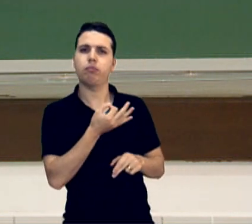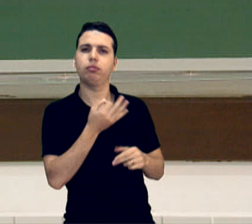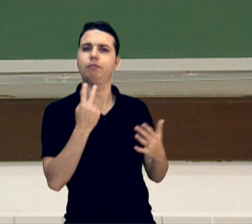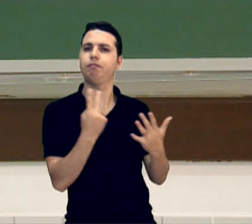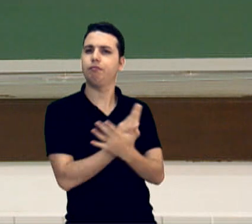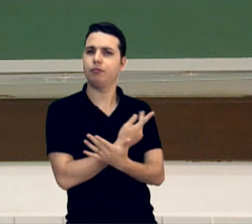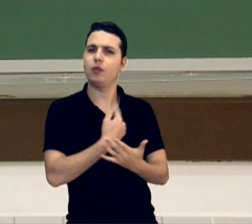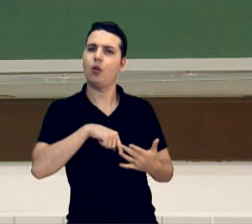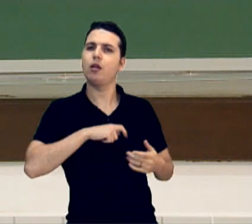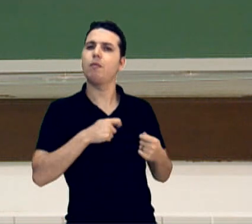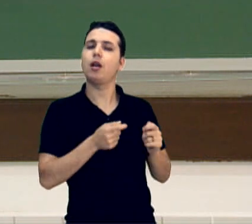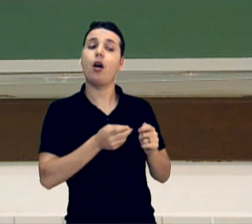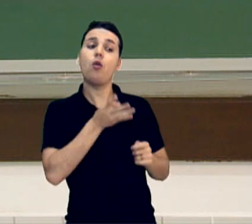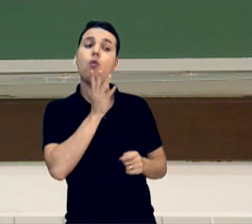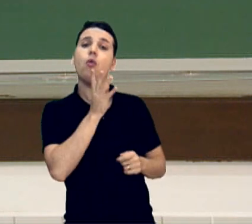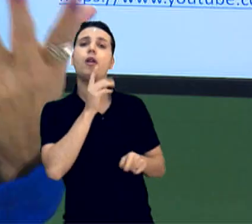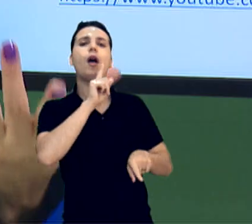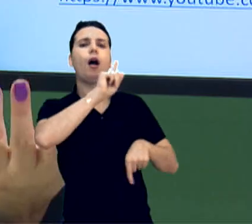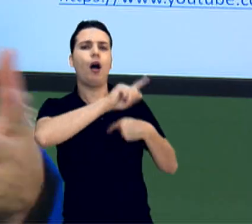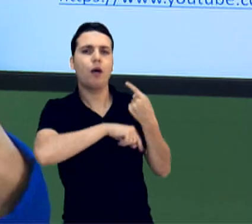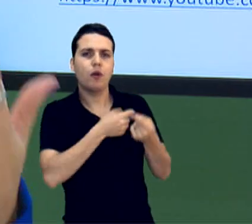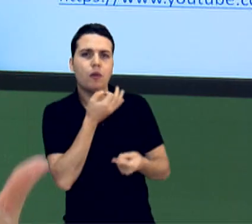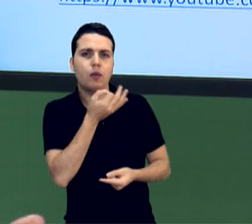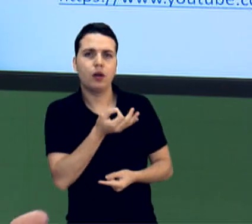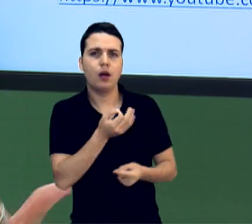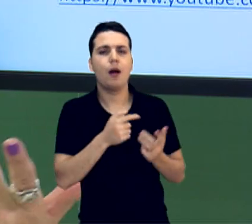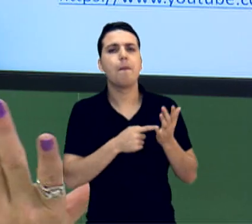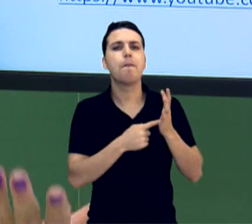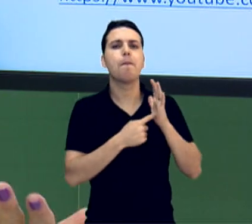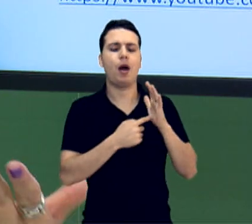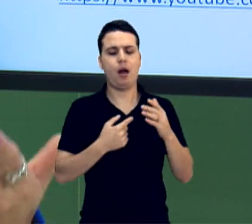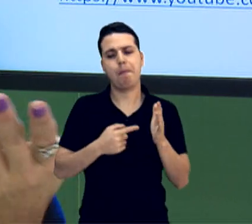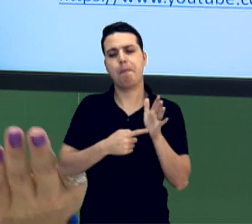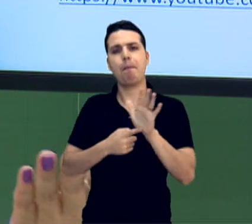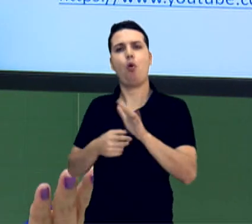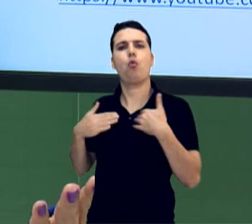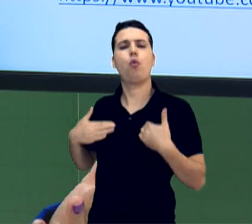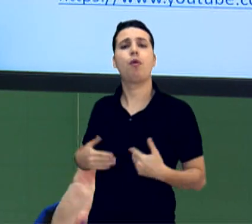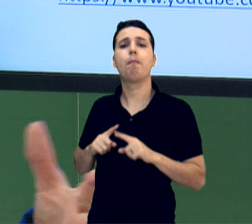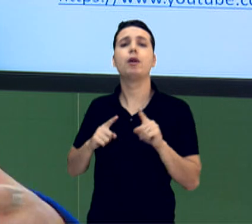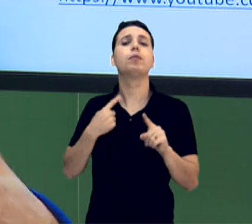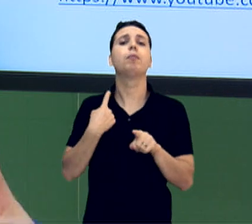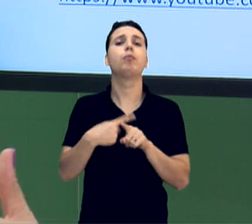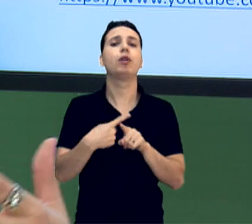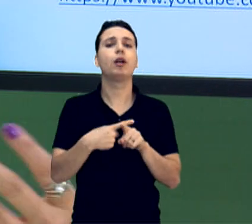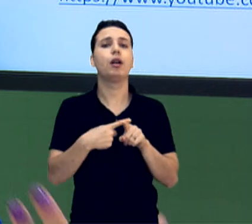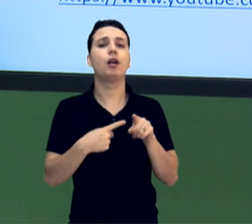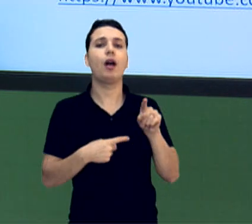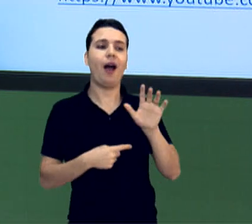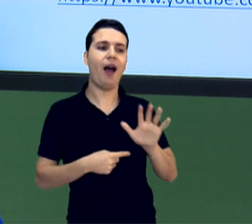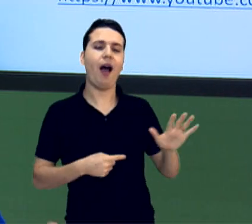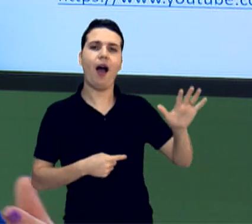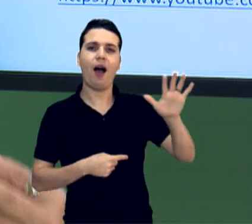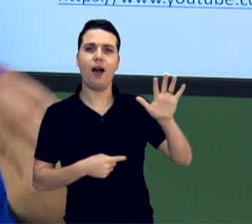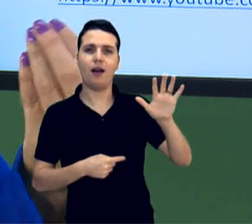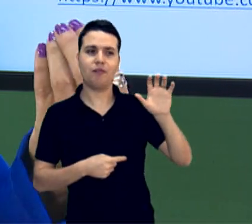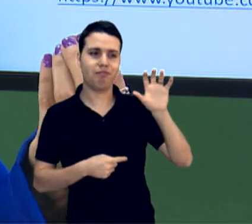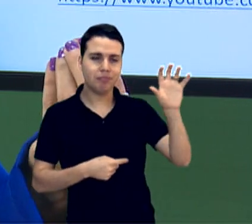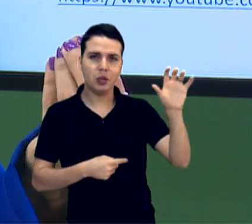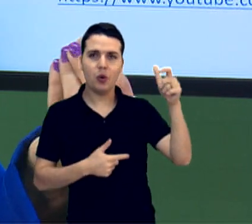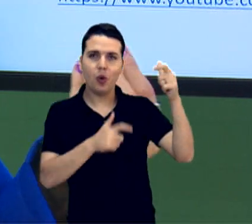a gente precisa conhecer. Mostra o corpo, mas mostra o corpo por quê? Porque está falando de uma região de muito calor,